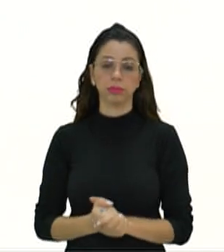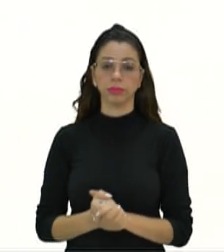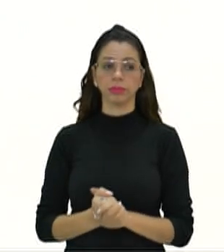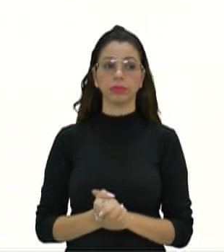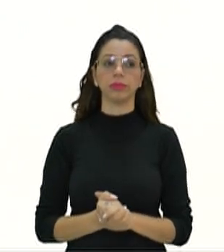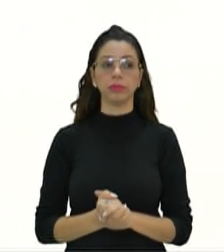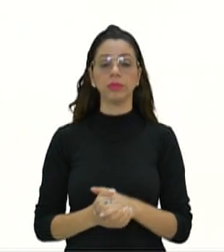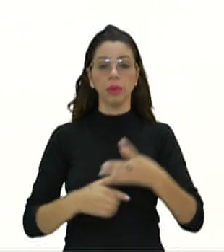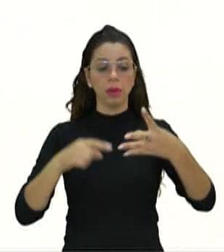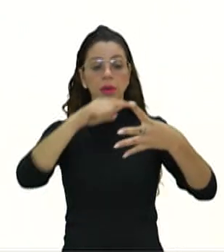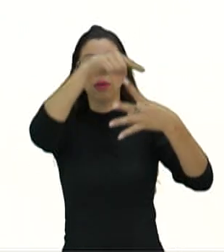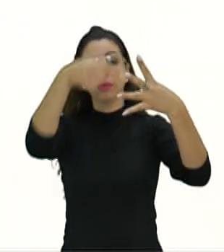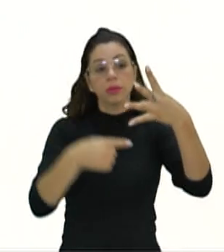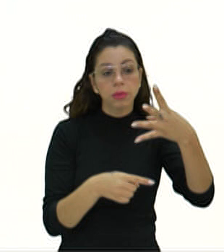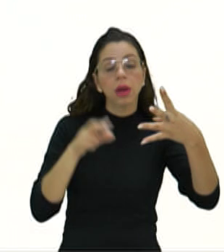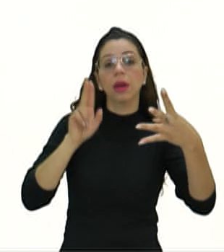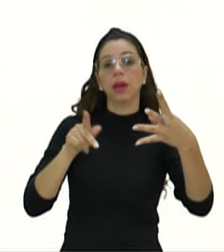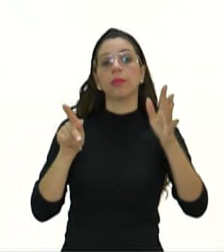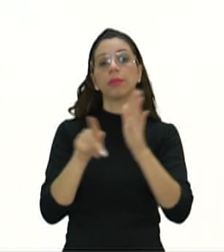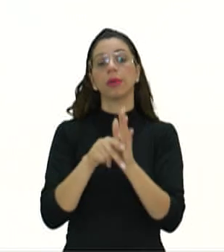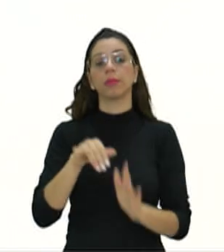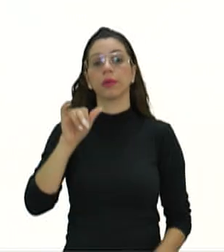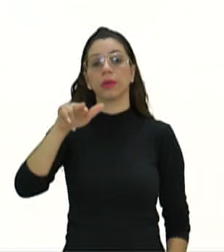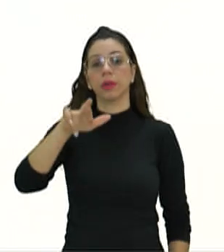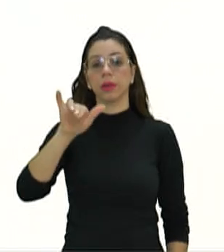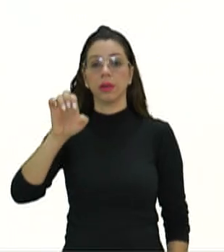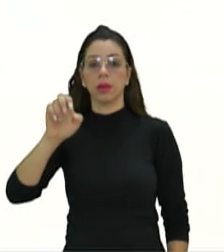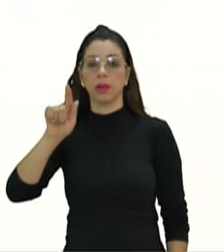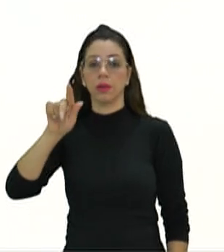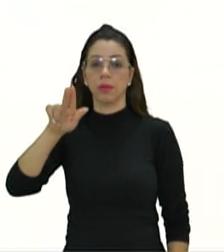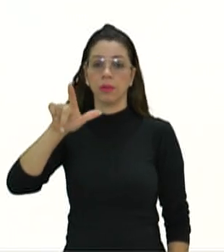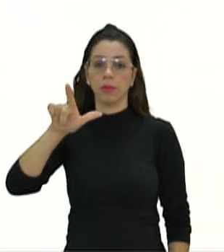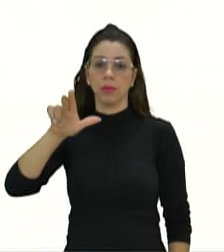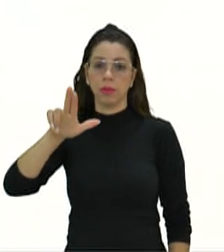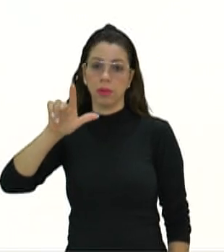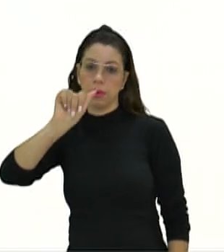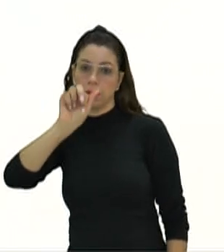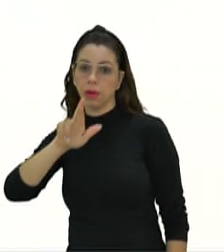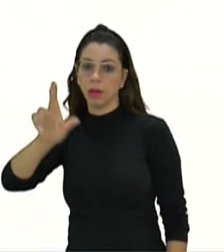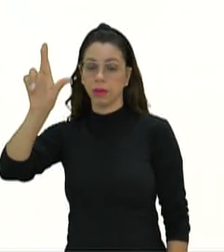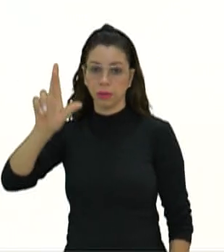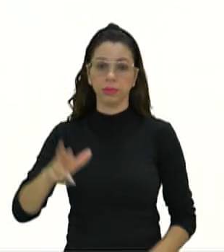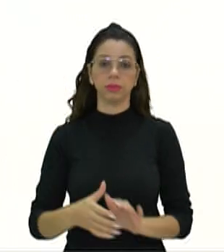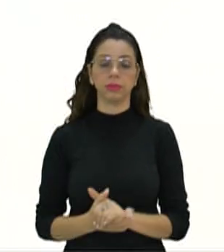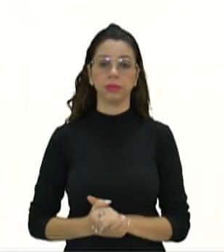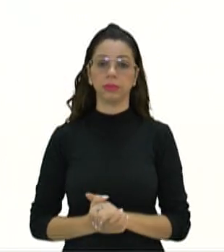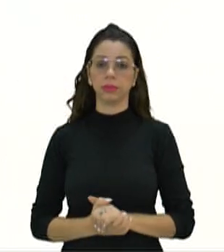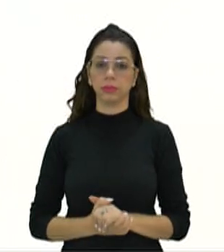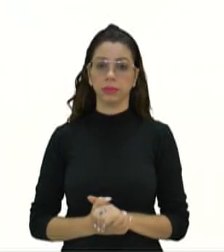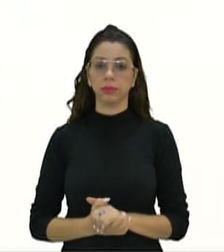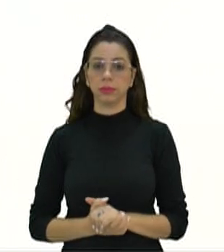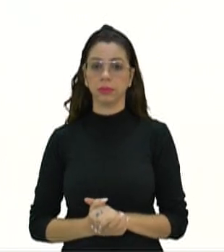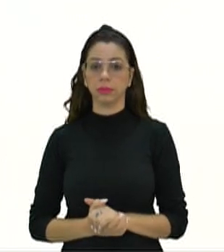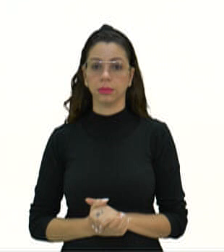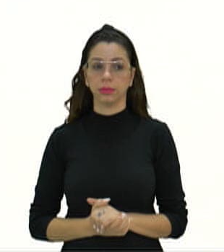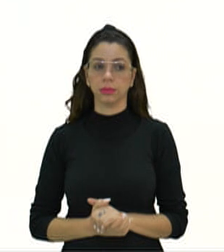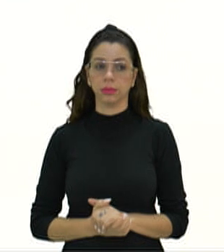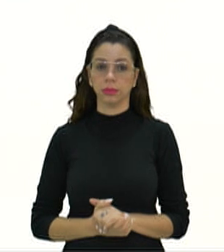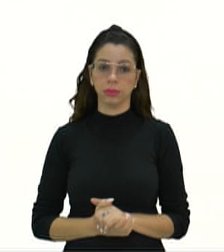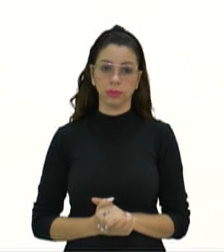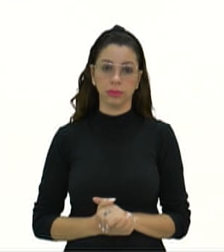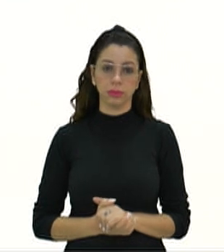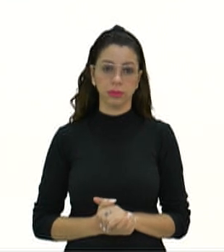coloquei aqui de propósito são irregulares. Drive, drove, driven. Take,